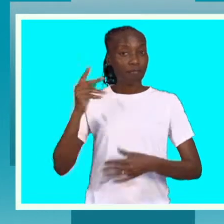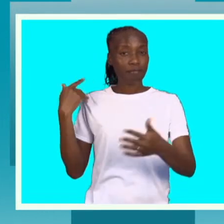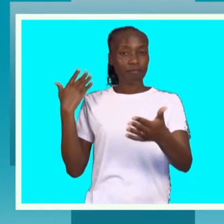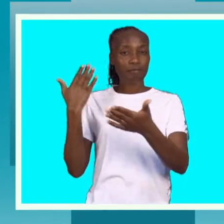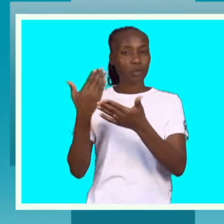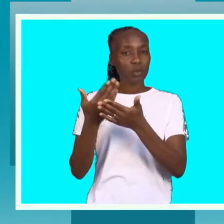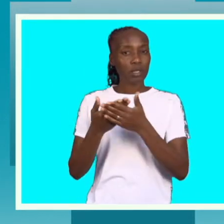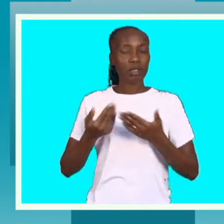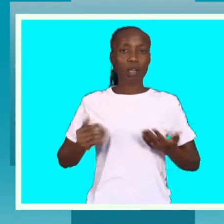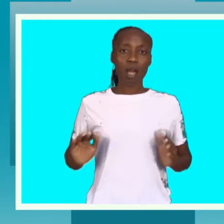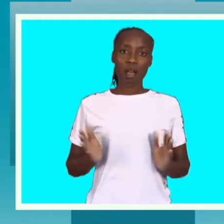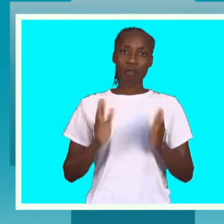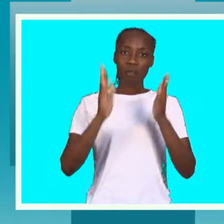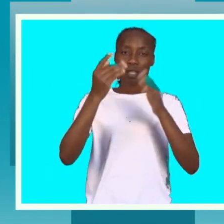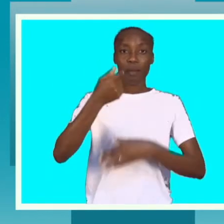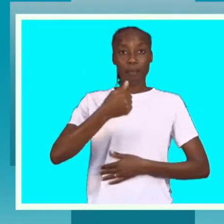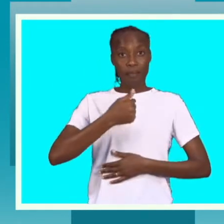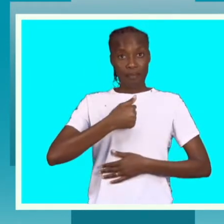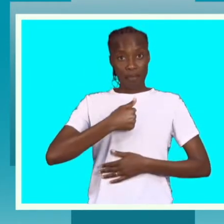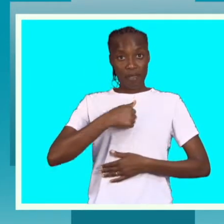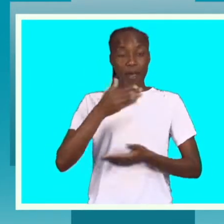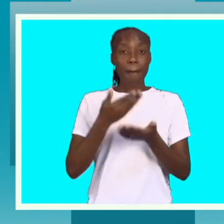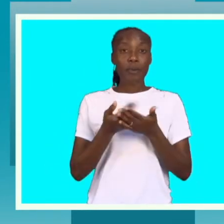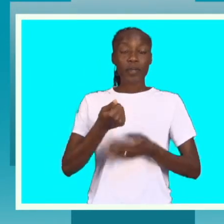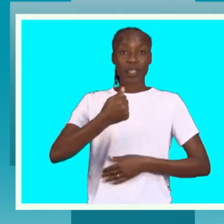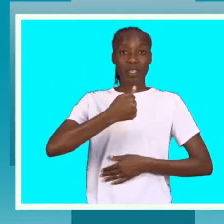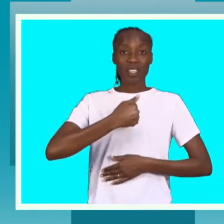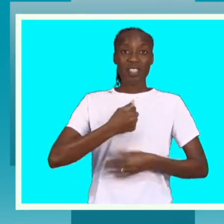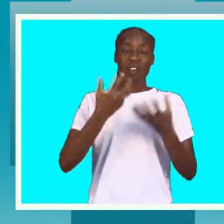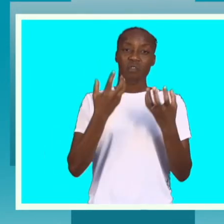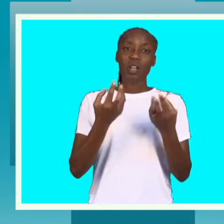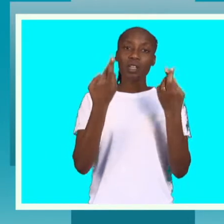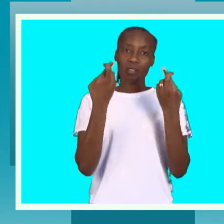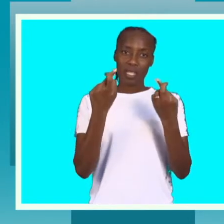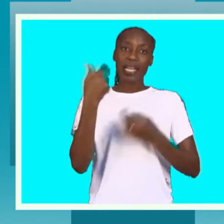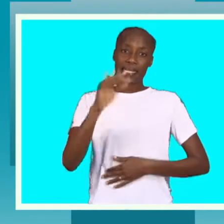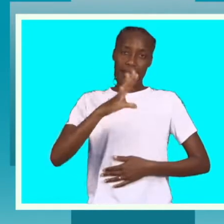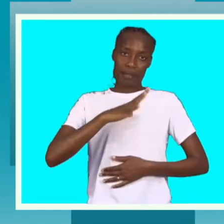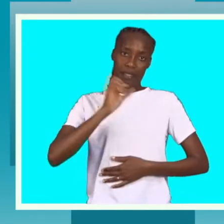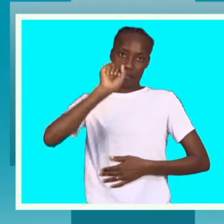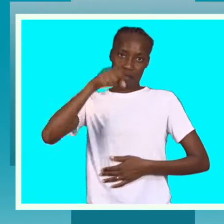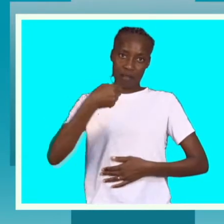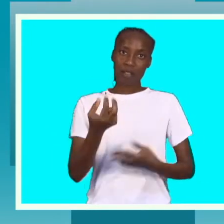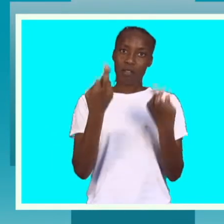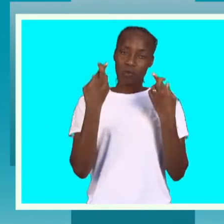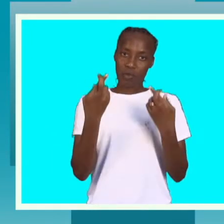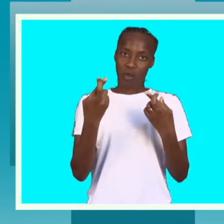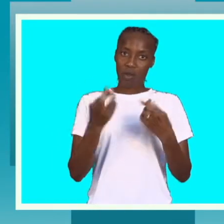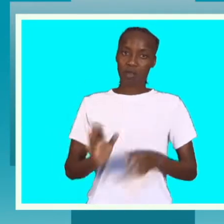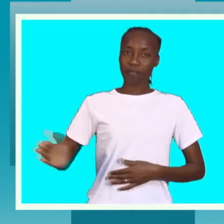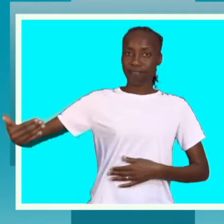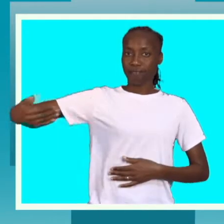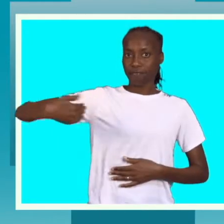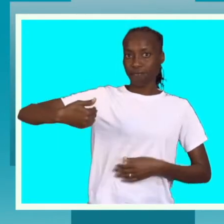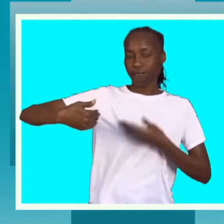porque eu não tive aquela sorte. Tive sorte de casar, mas no fim houve